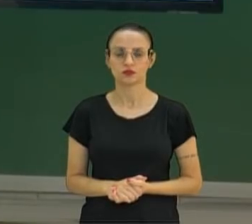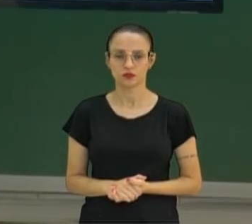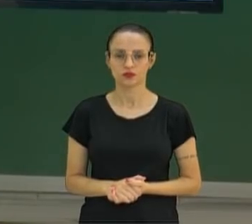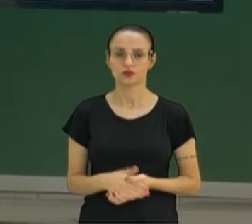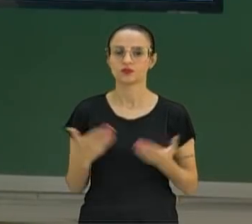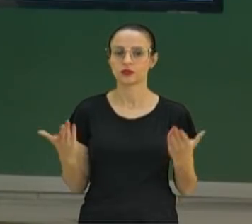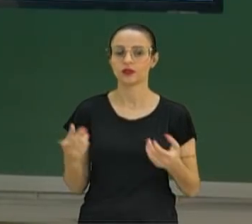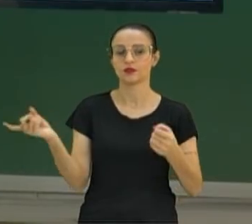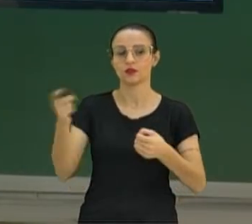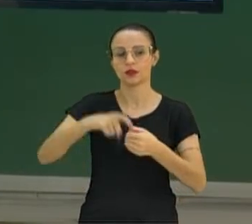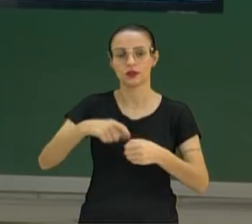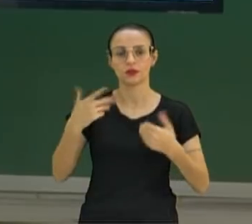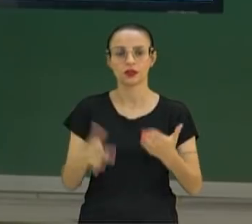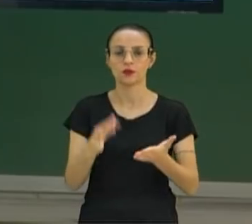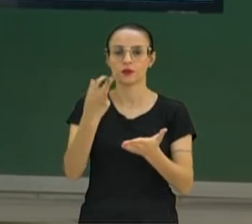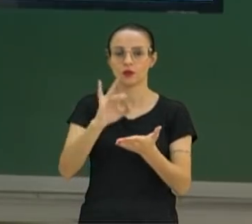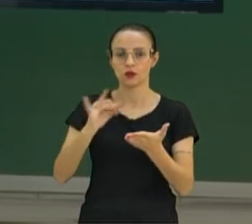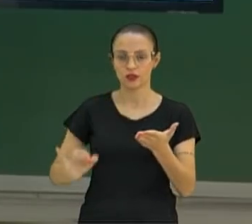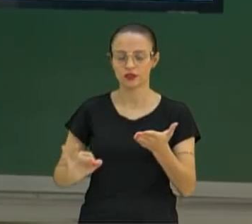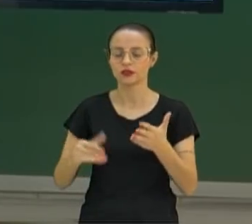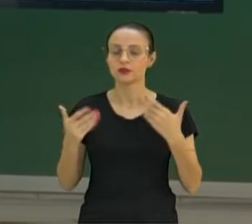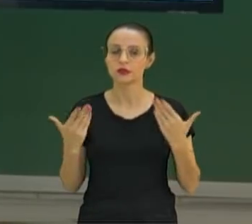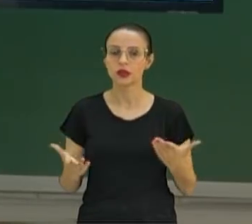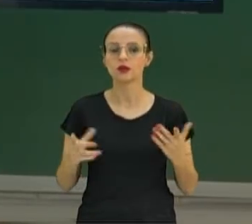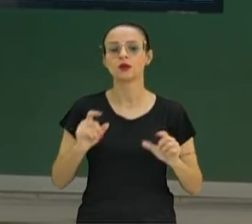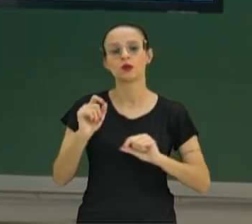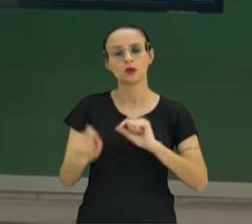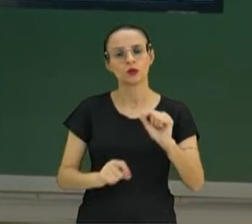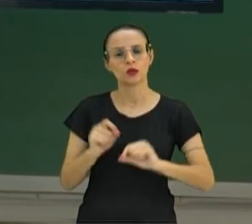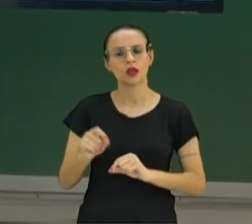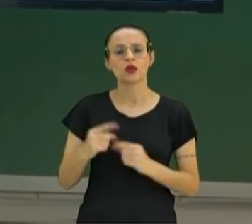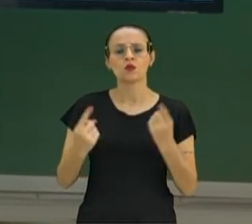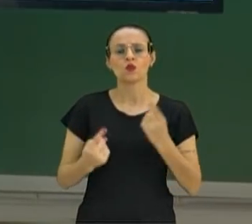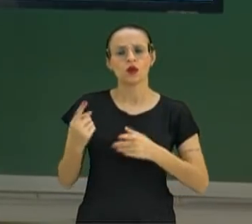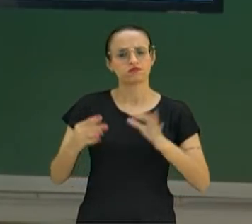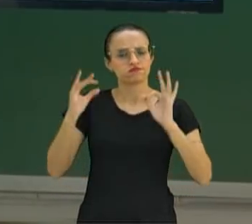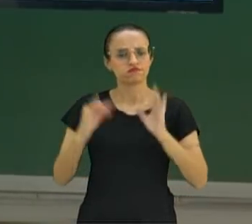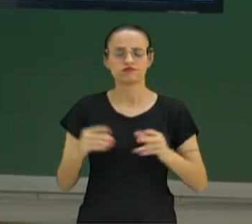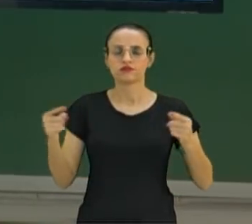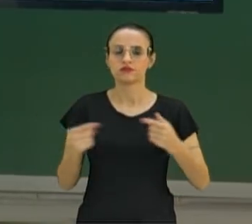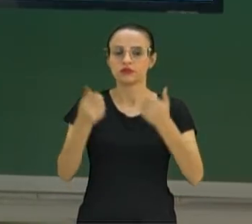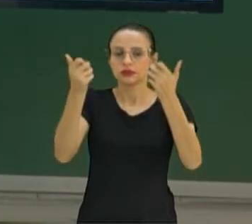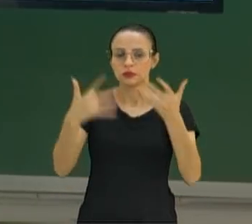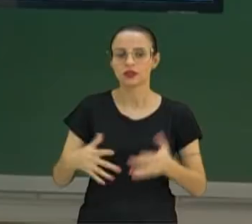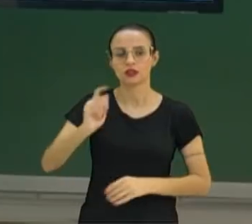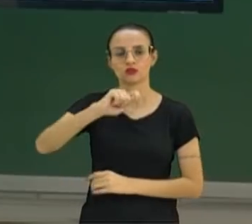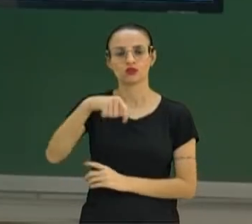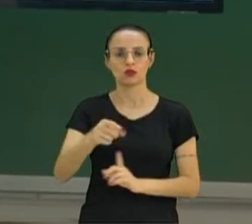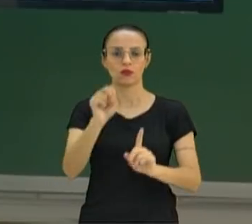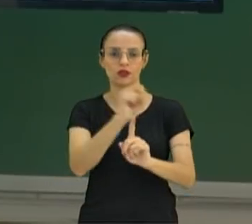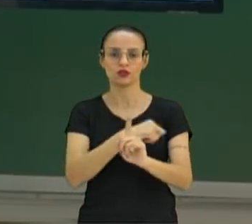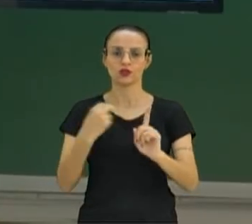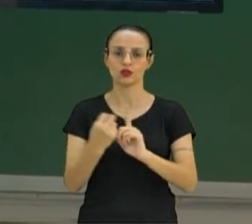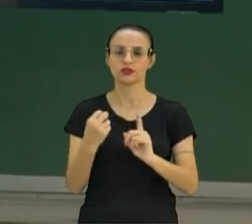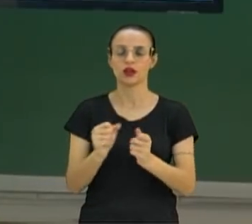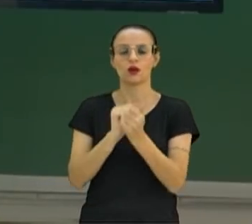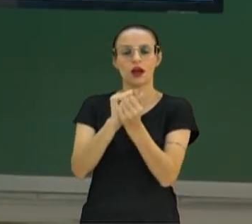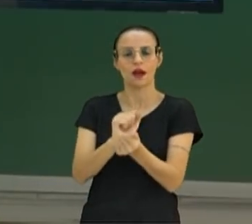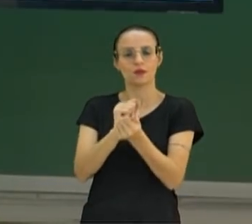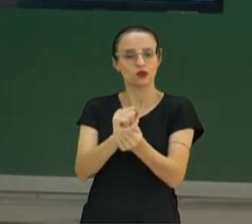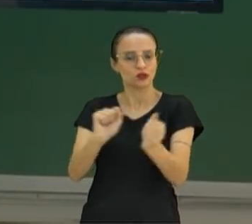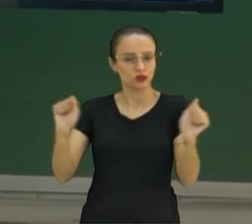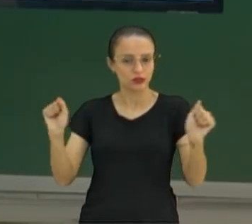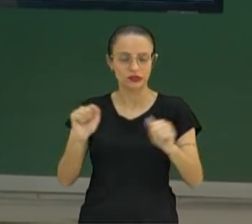Pessoal, voltamos aqui com a nossa correção, né? Então aí, uma alternativa que fale sobre a questão social e abolicionistas,